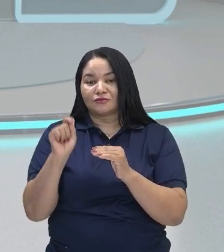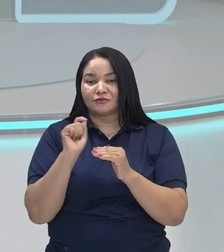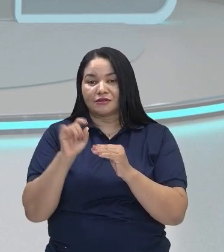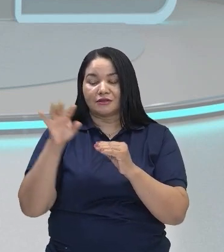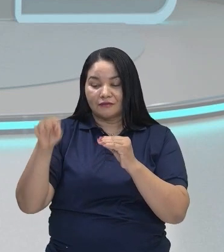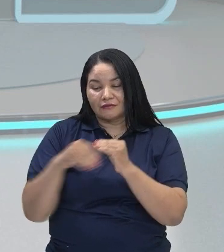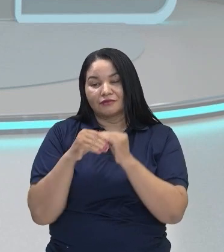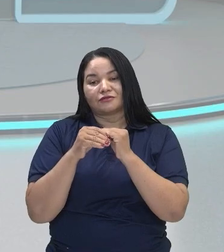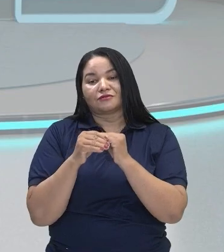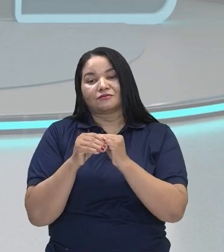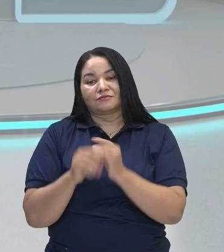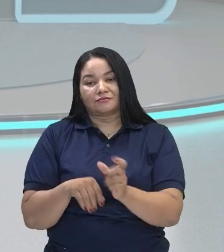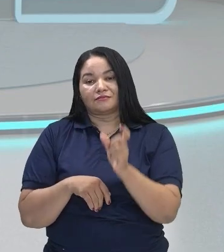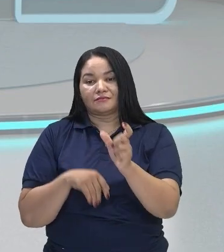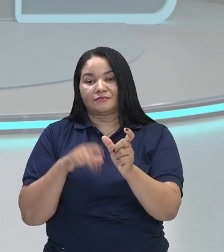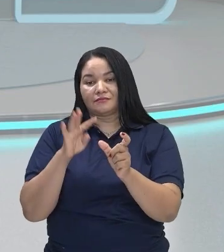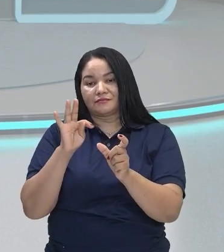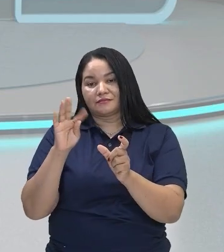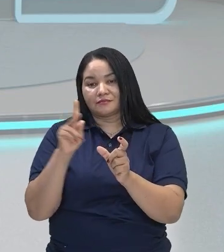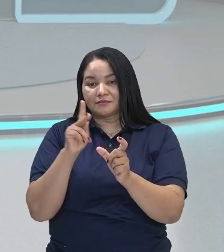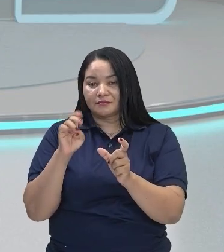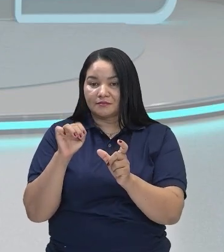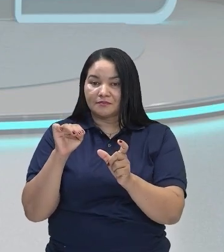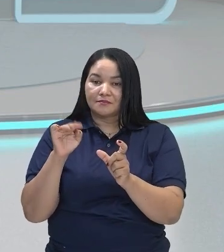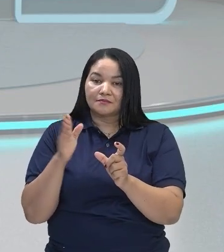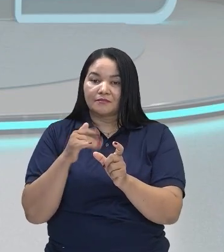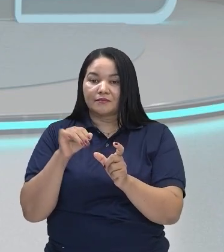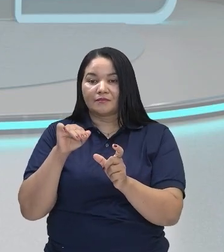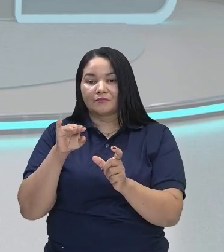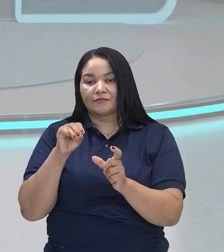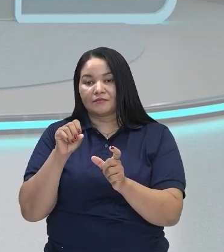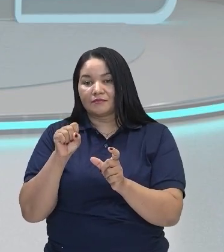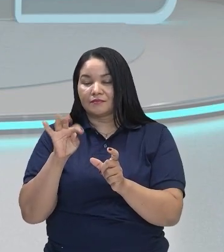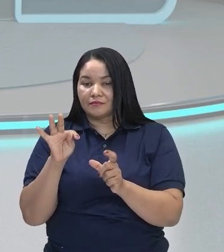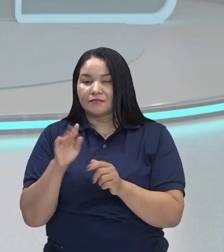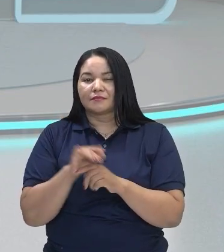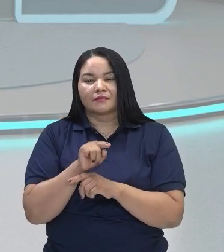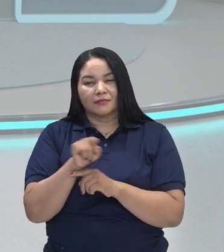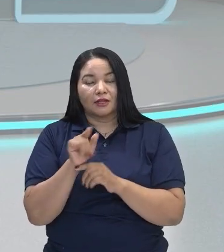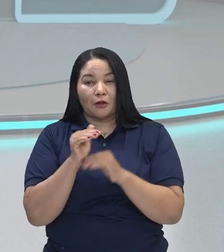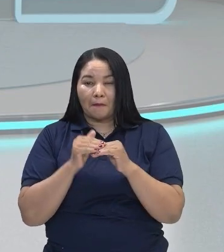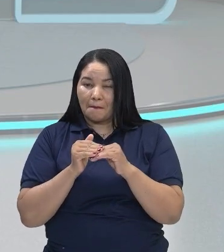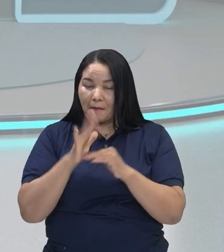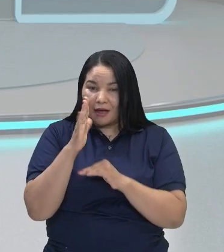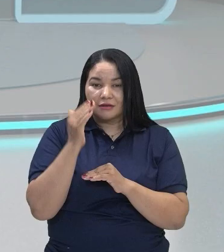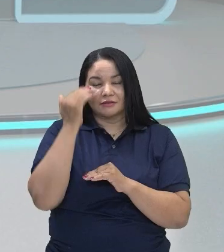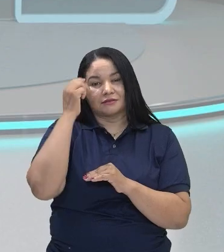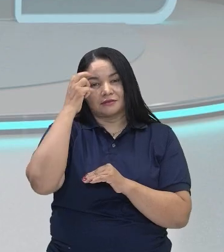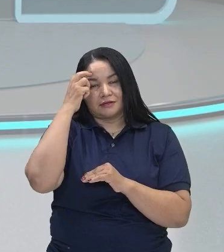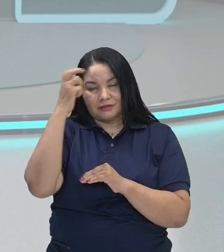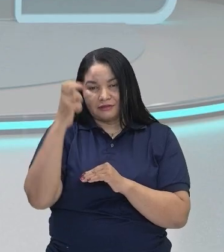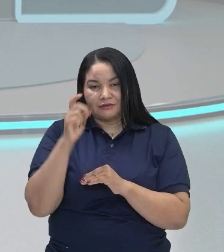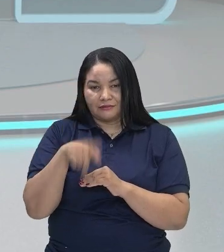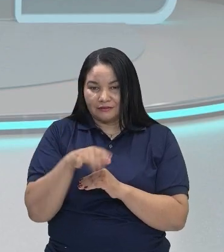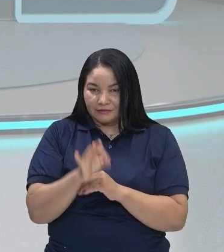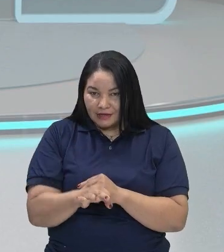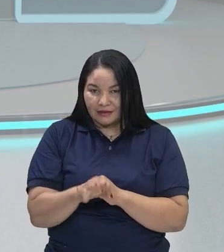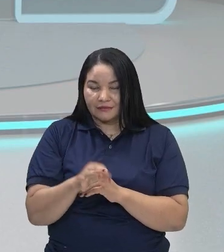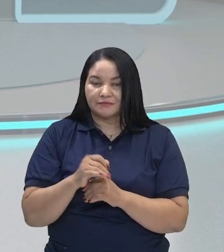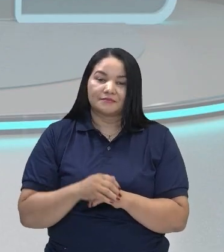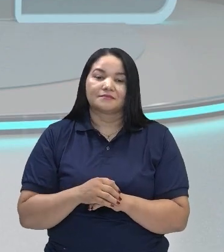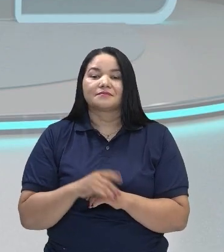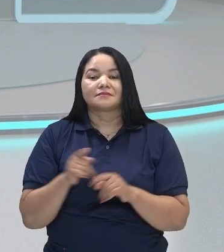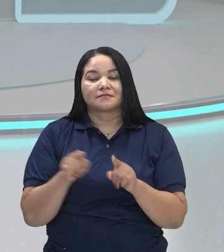the most. Intelligent, inteligente. The most intelligent, o mais inteligente, tá certo? Formação